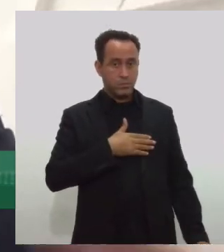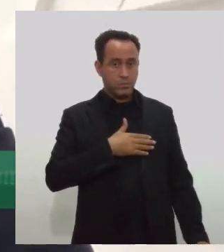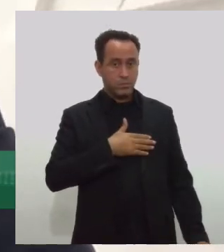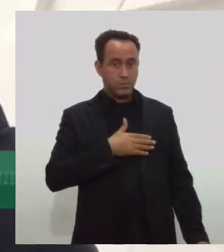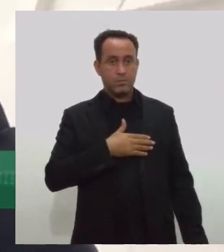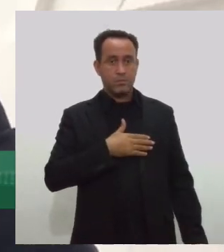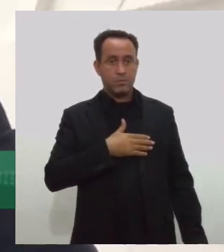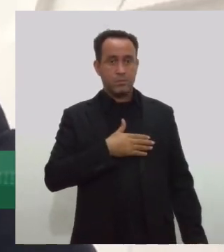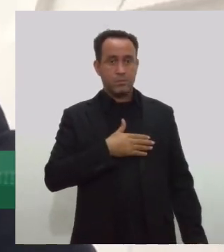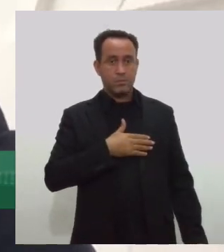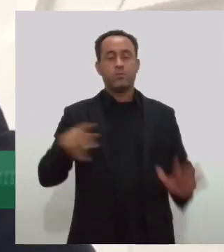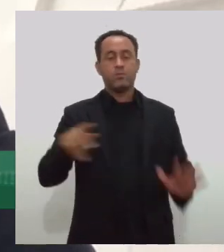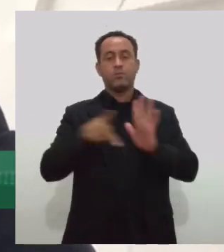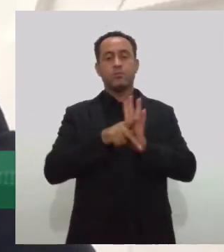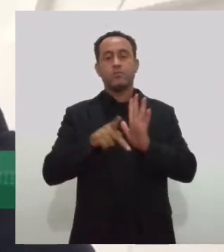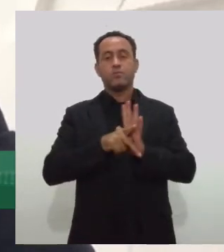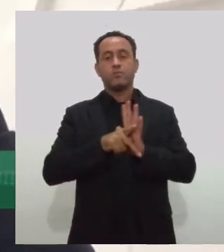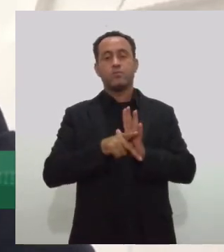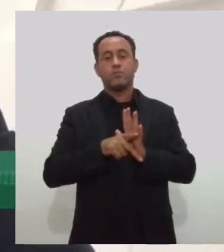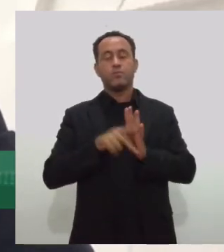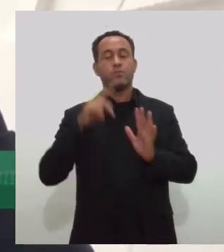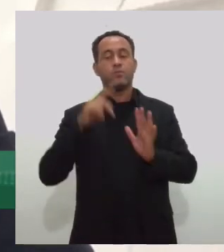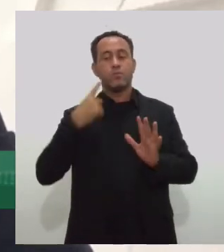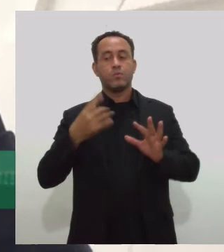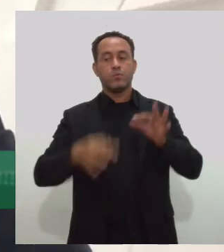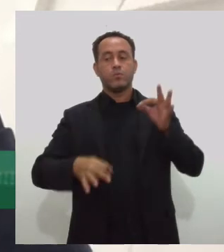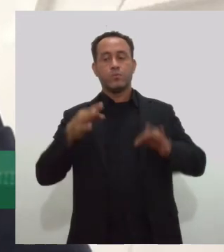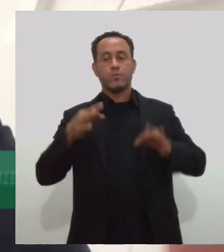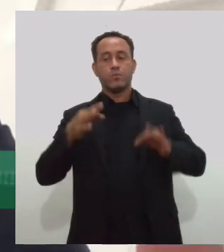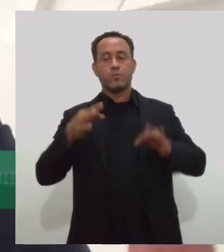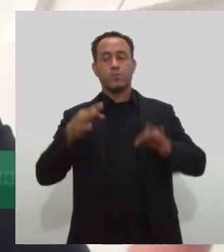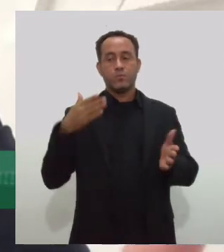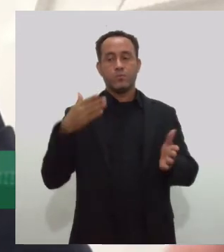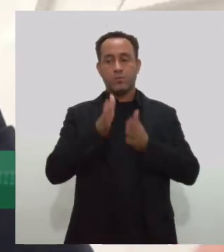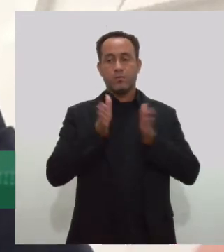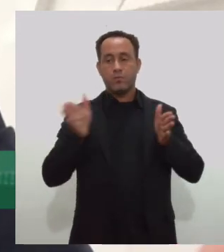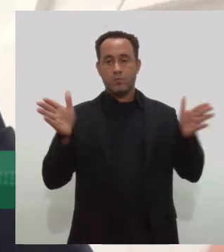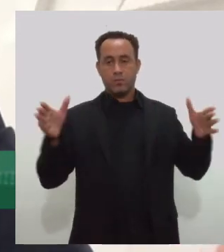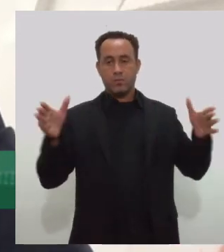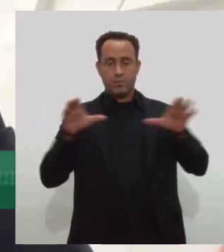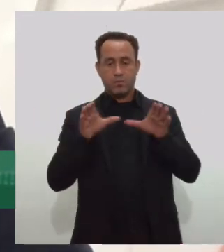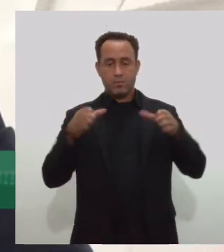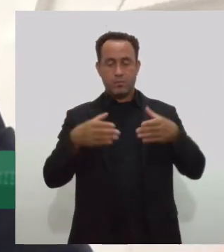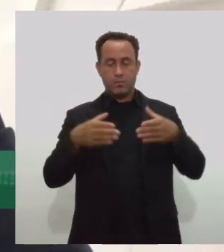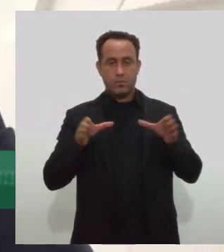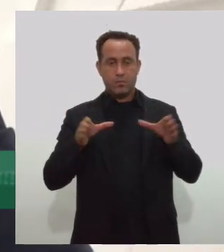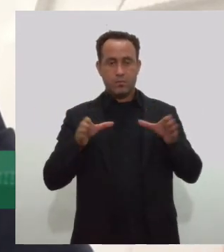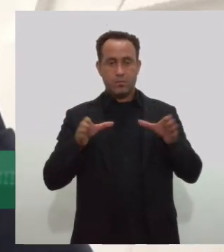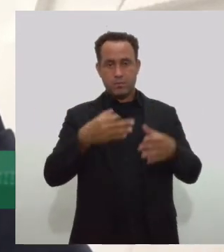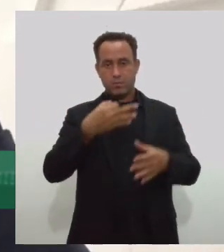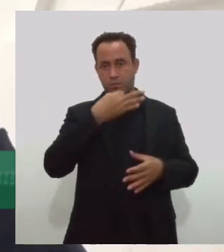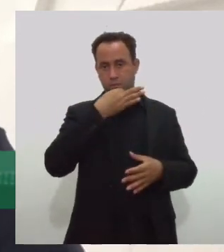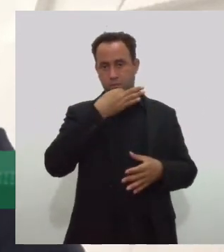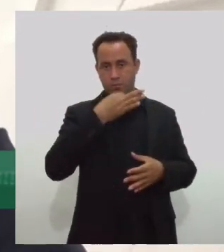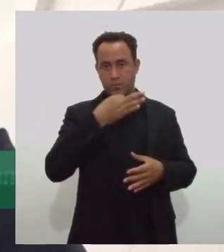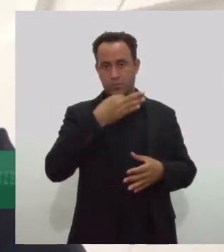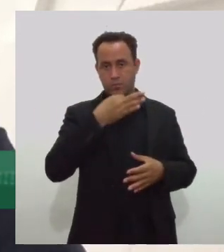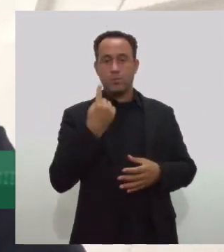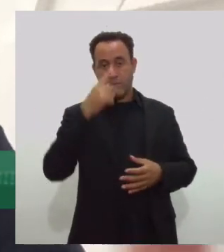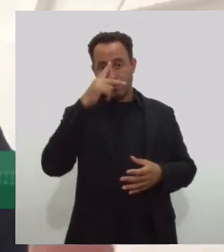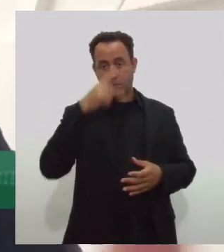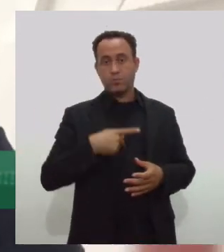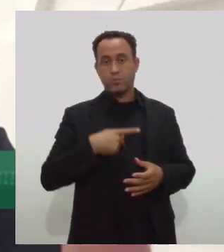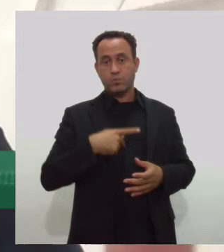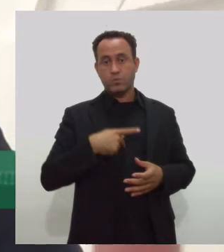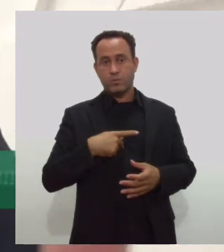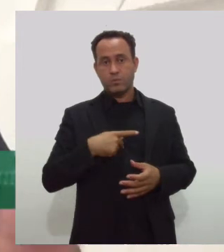os próprios juristas que participaram da comissão dessem a sua opinião, porque uma coisa é